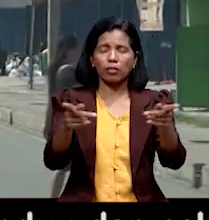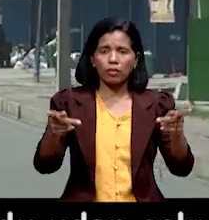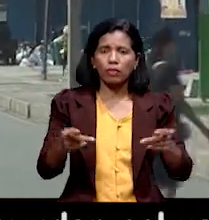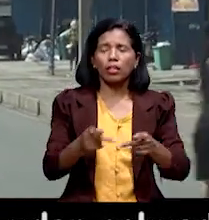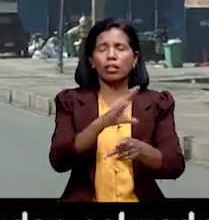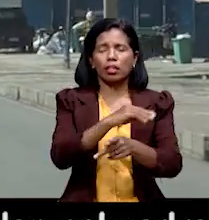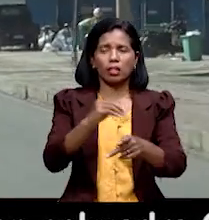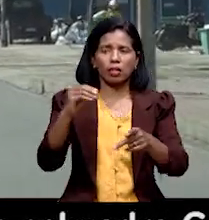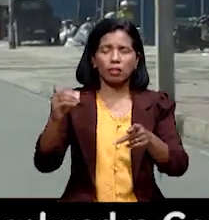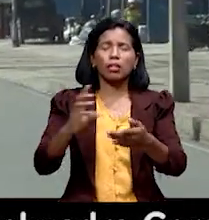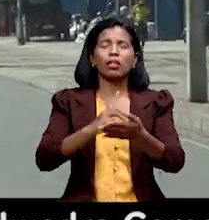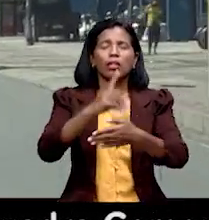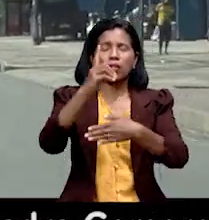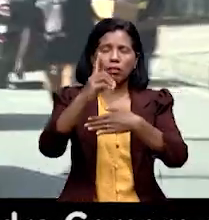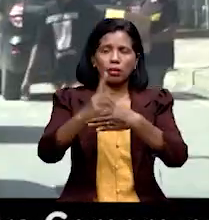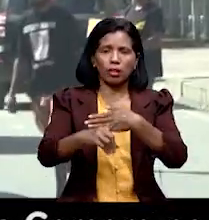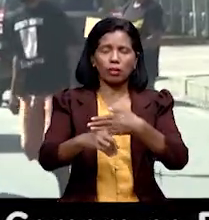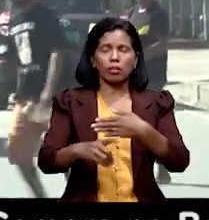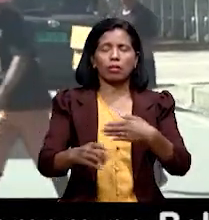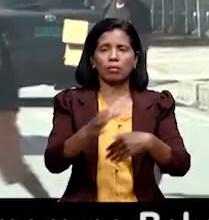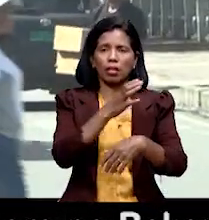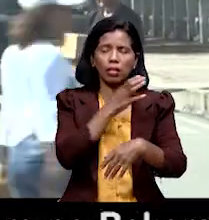Conectividade, Desenvolvimento Setor Privado,